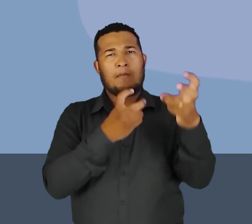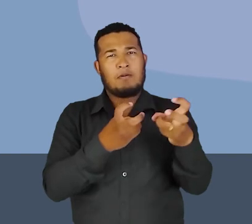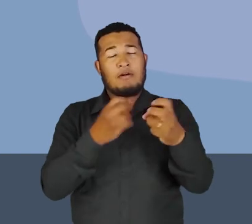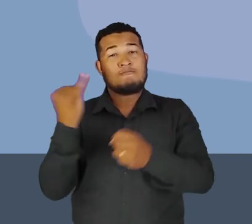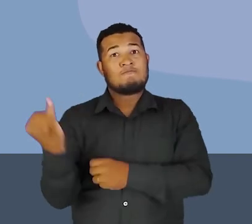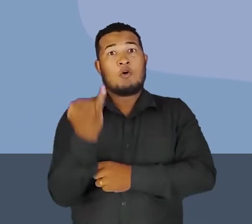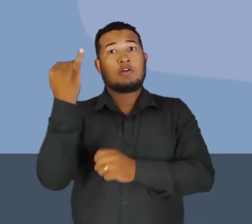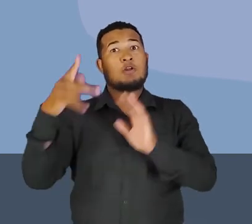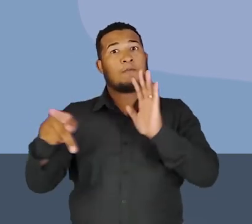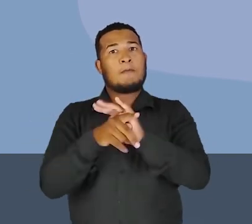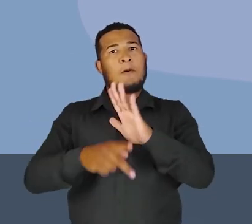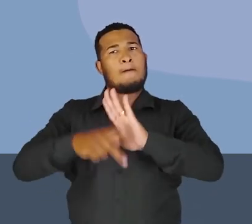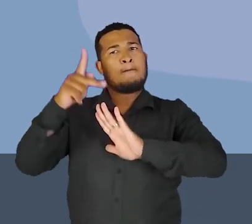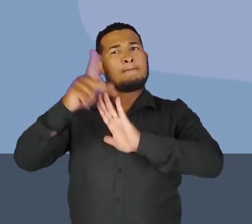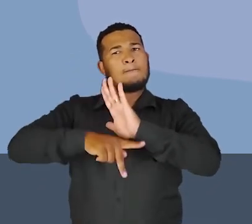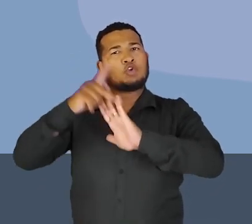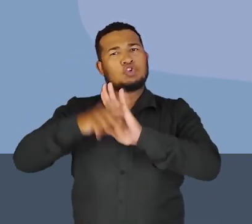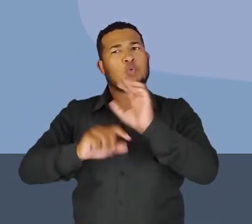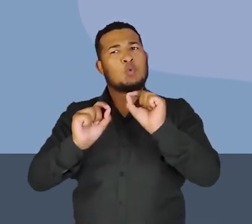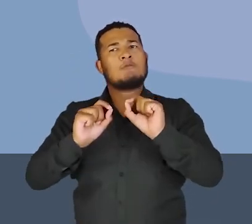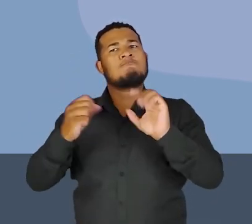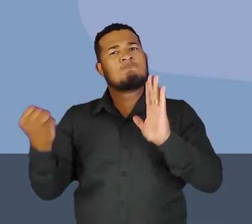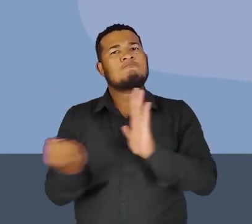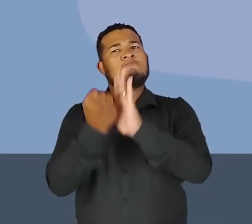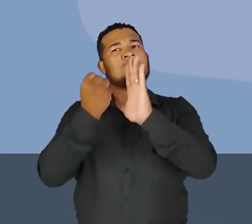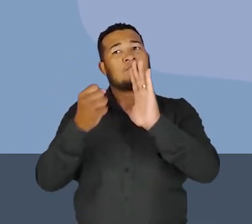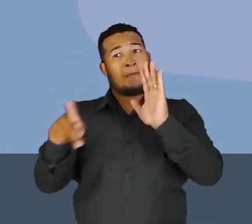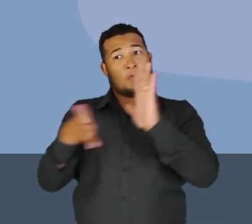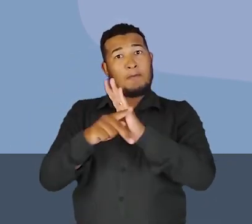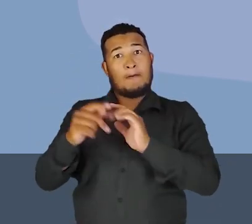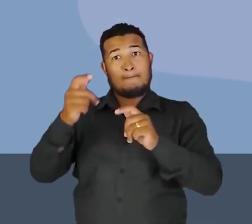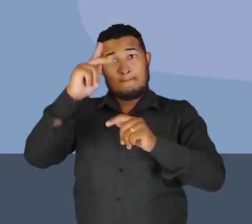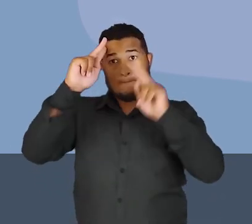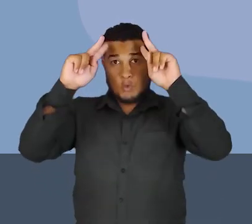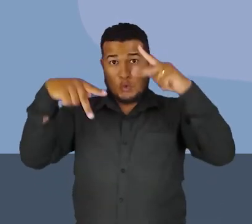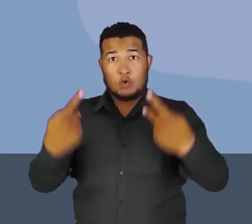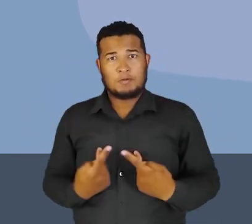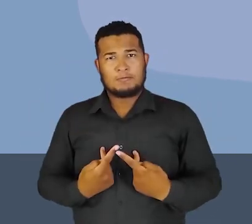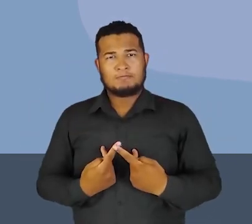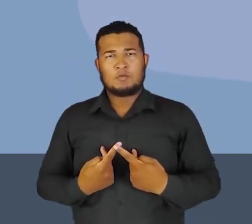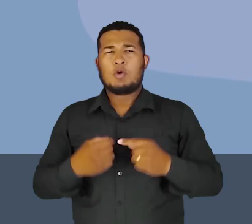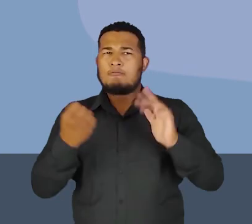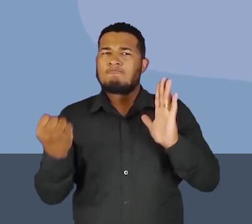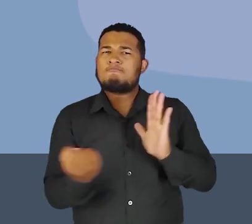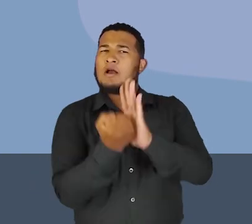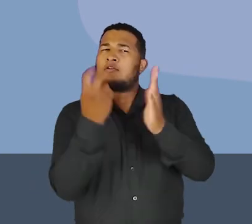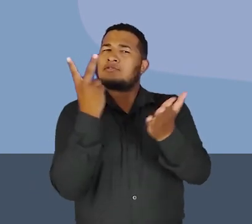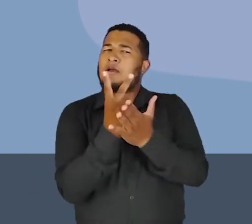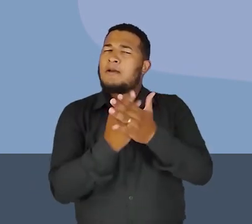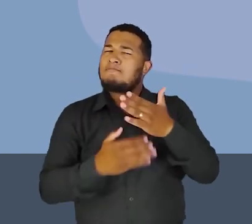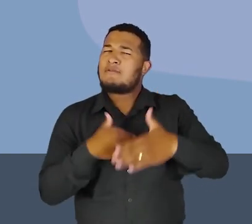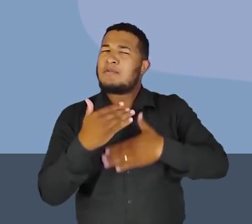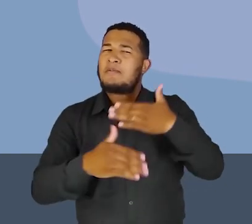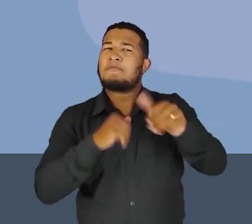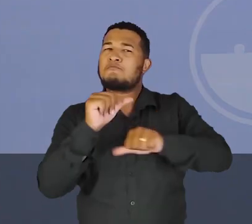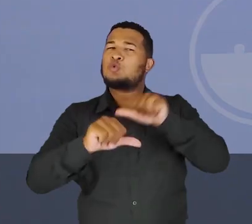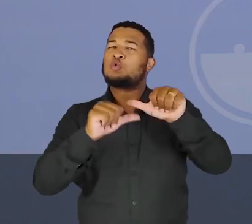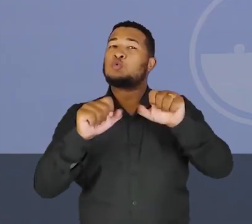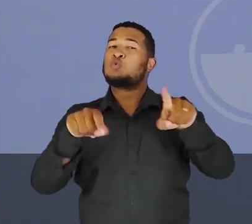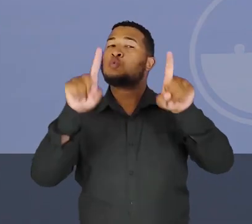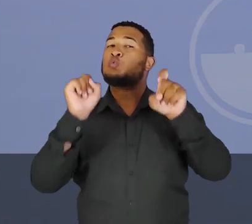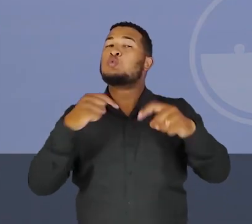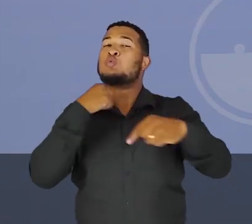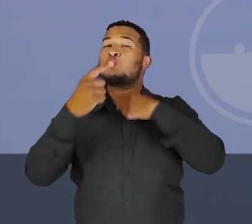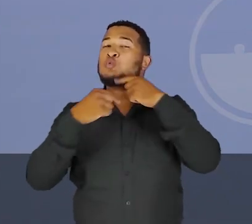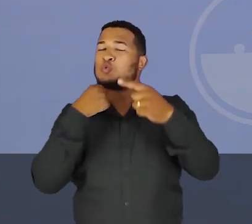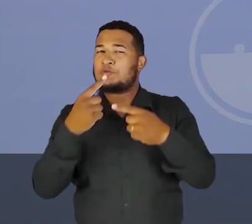para a construção de um projeto simbólico para o homem, né? Um simbólico sempre em fluxo, sempre em transformação, em questionamento, né?